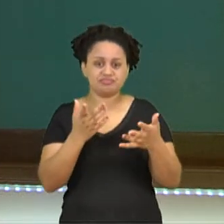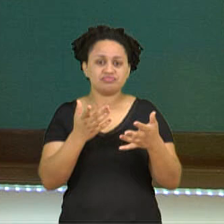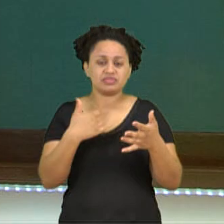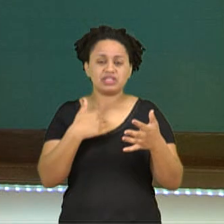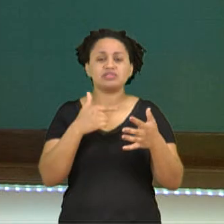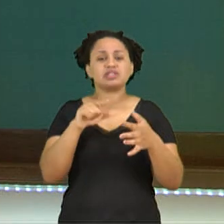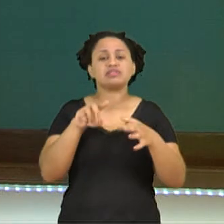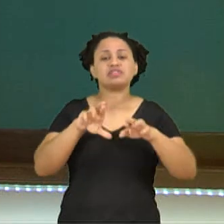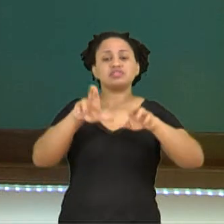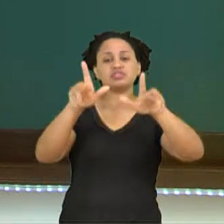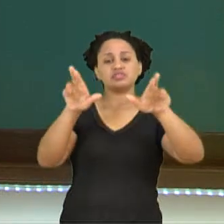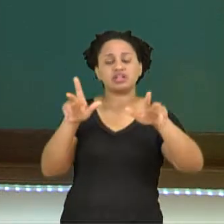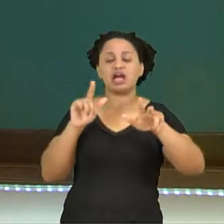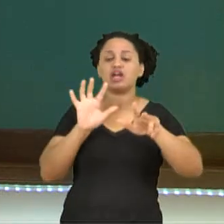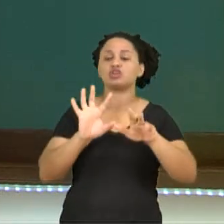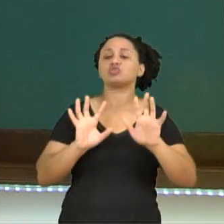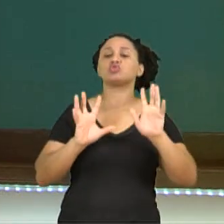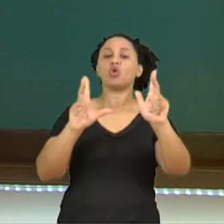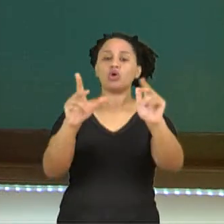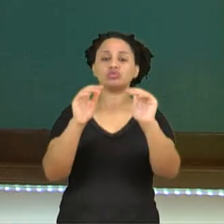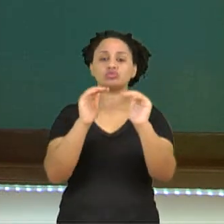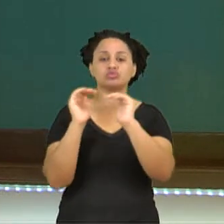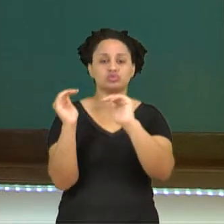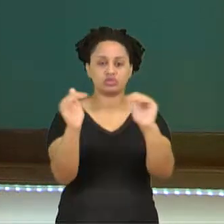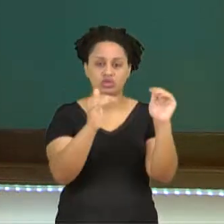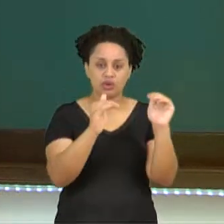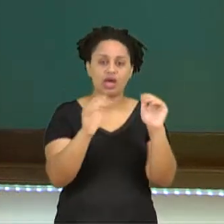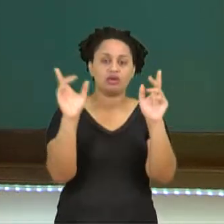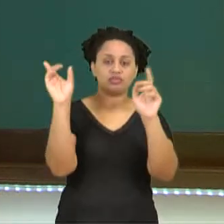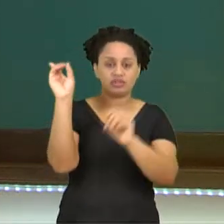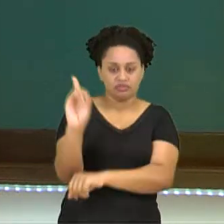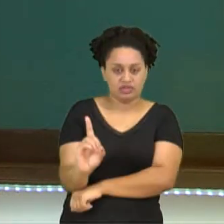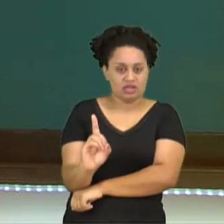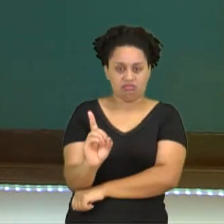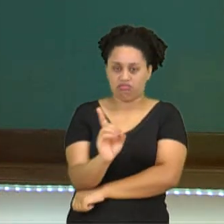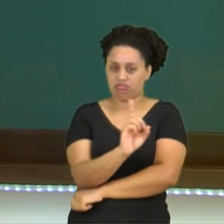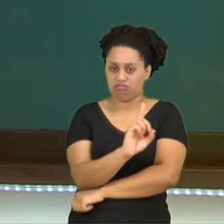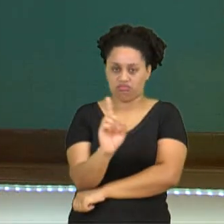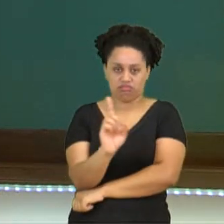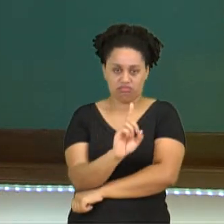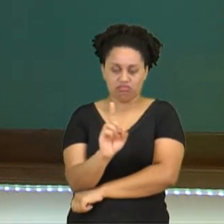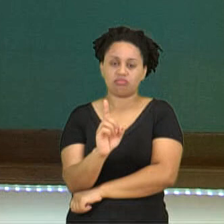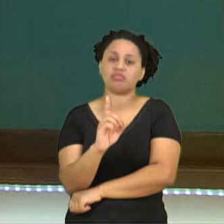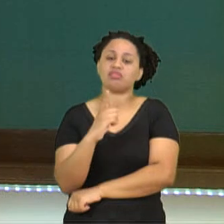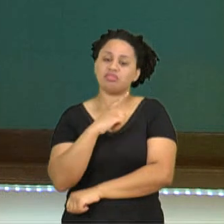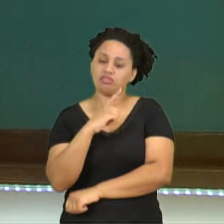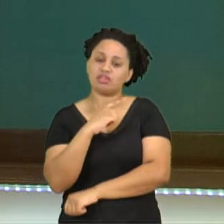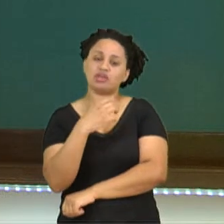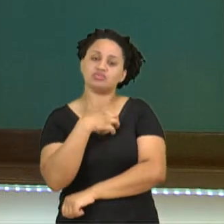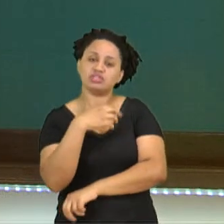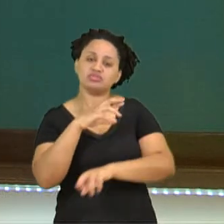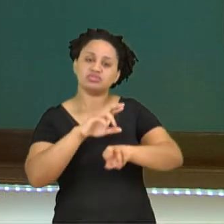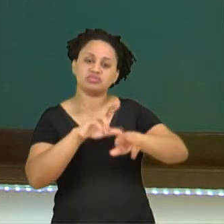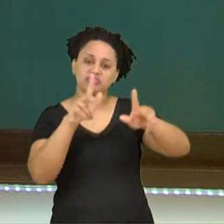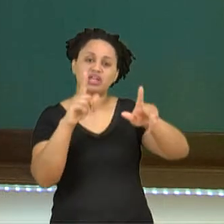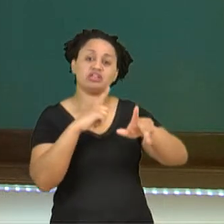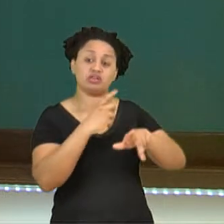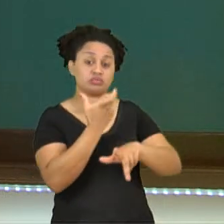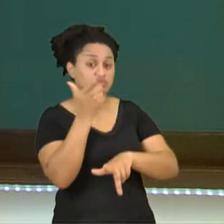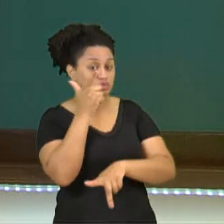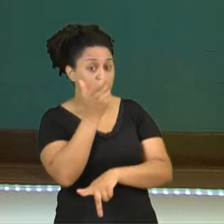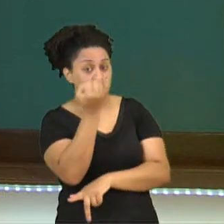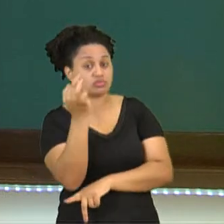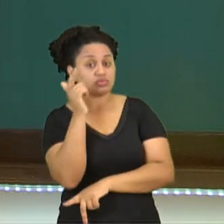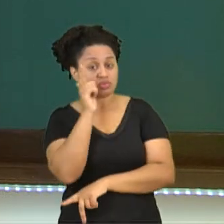Não é todos os atletas são com a mesma deficiência, não. Ele tem uma forma de realizar, tá?